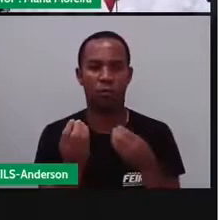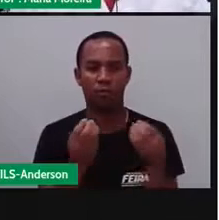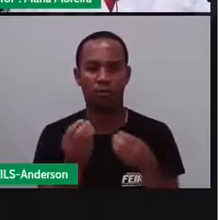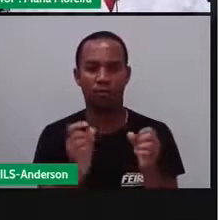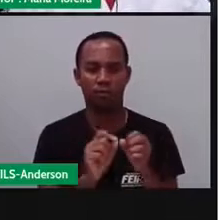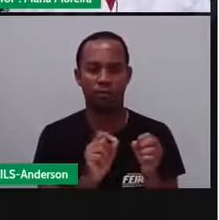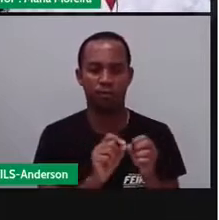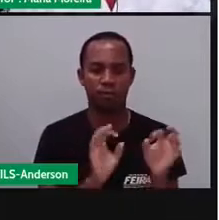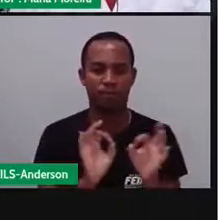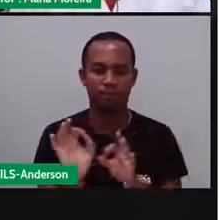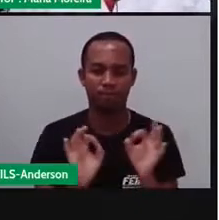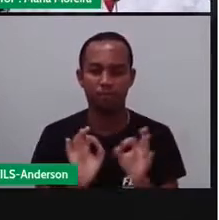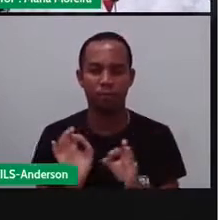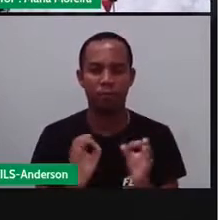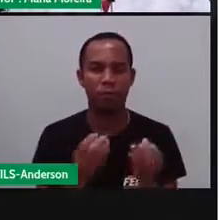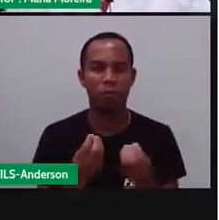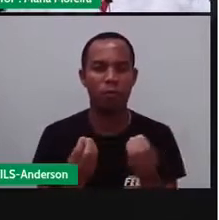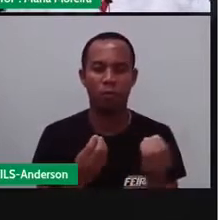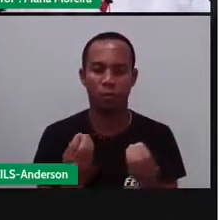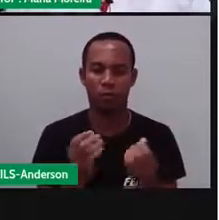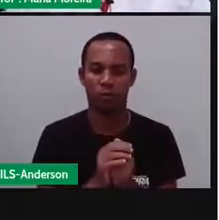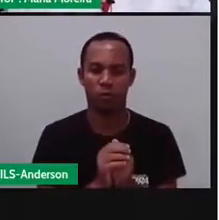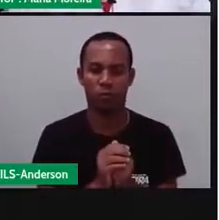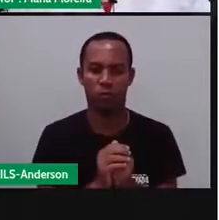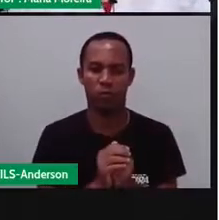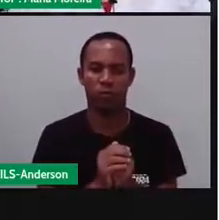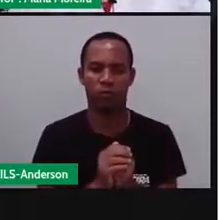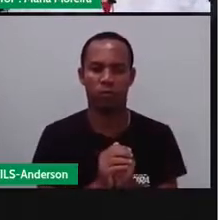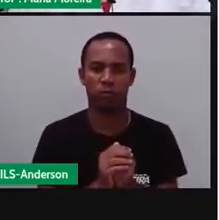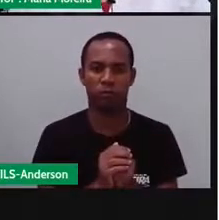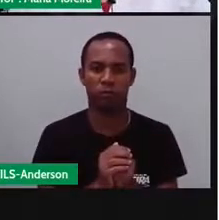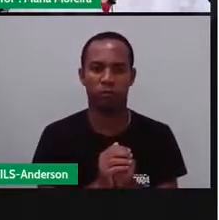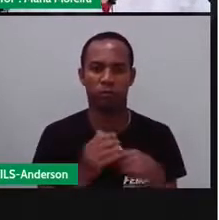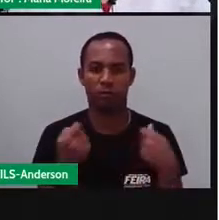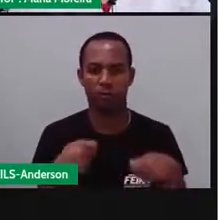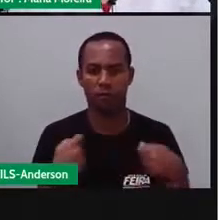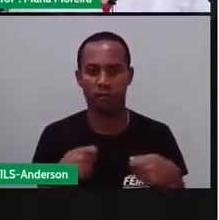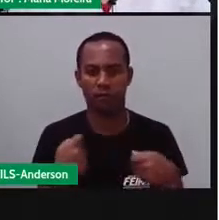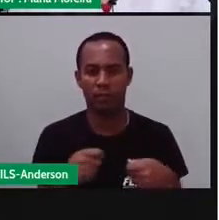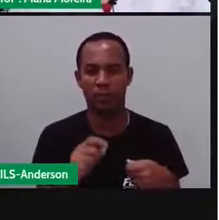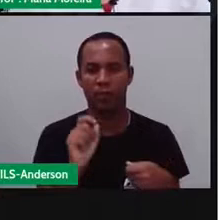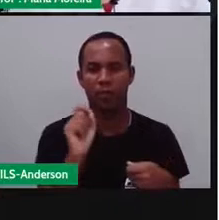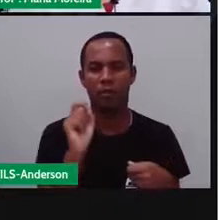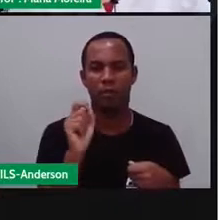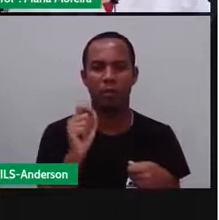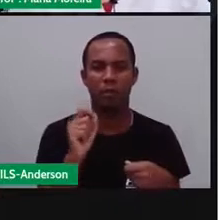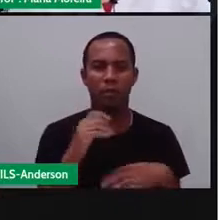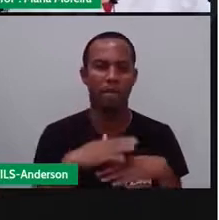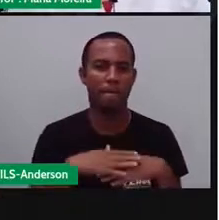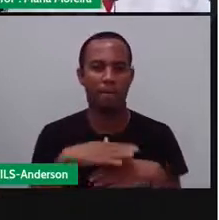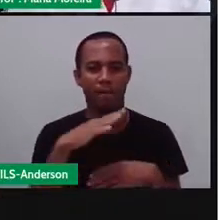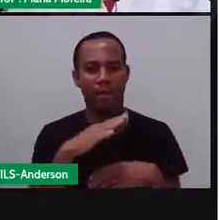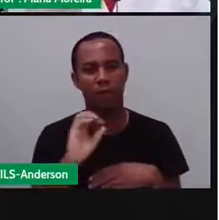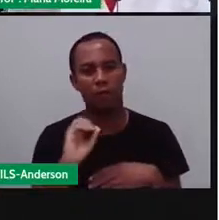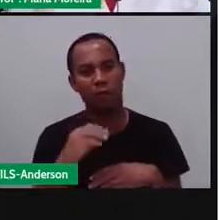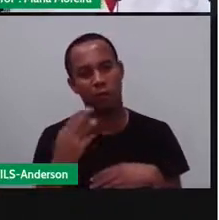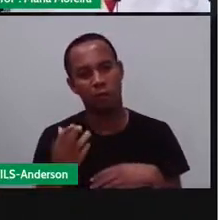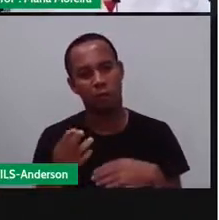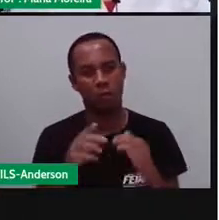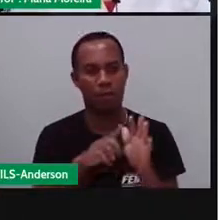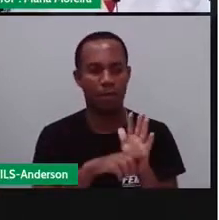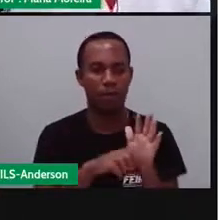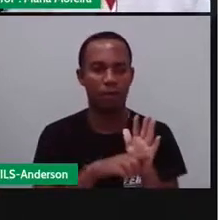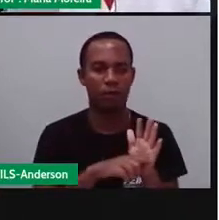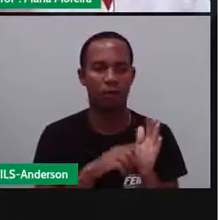com vocês, que uma receita, né, em uma receita é necessário que as quantidades elas sejam determinadas. E pode ser